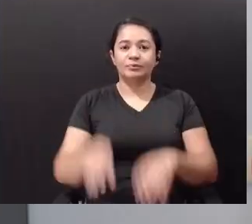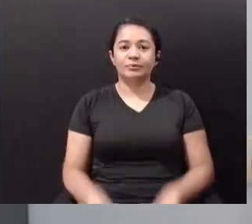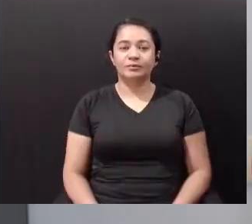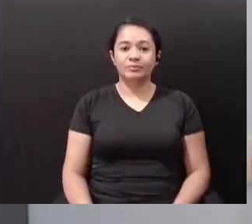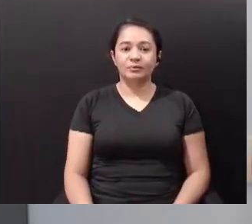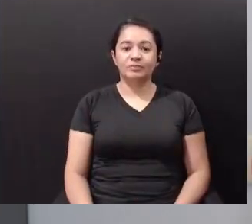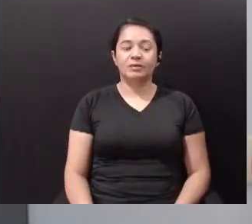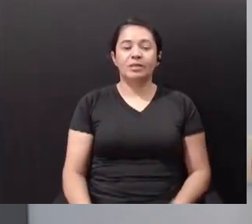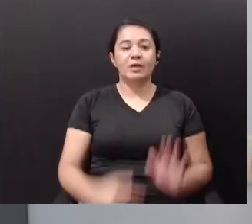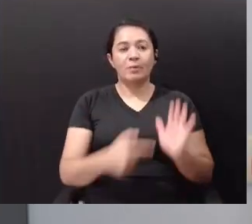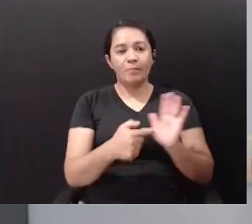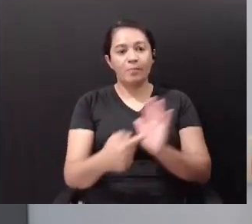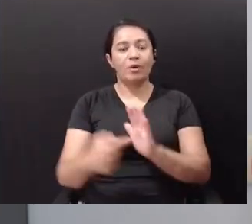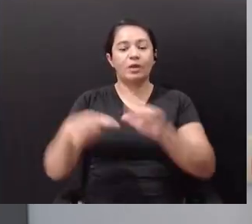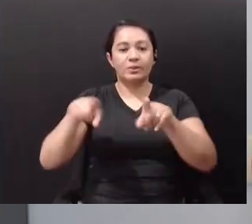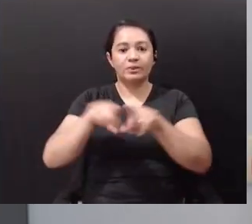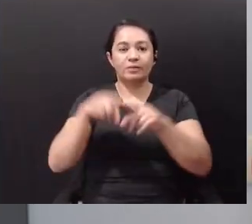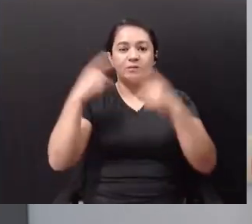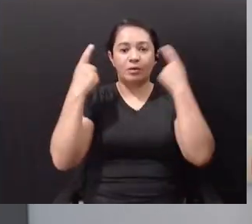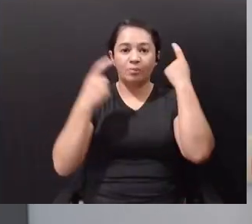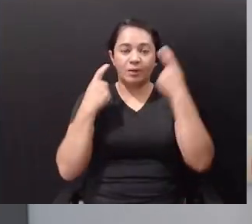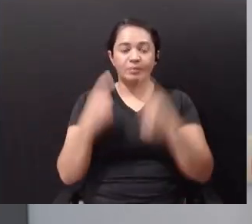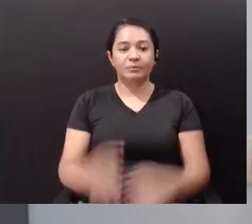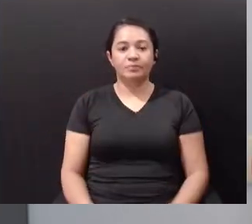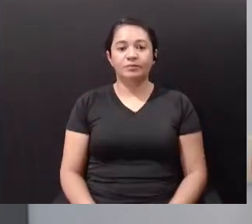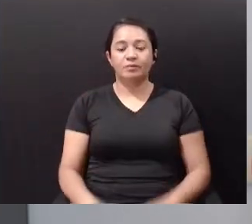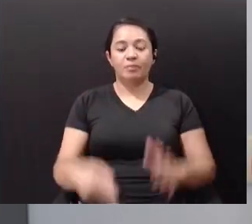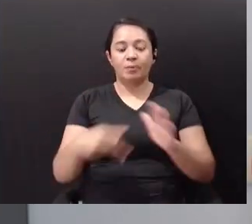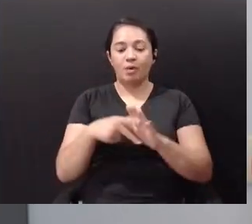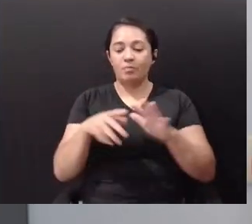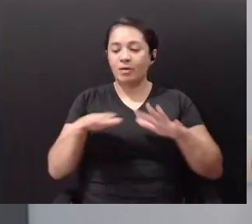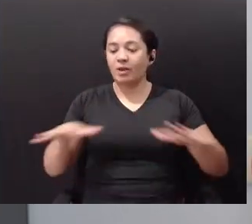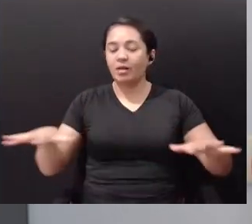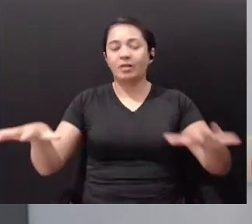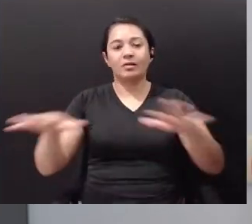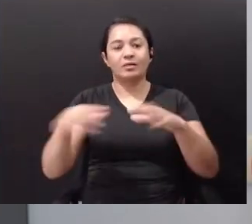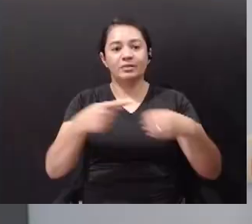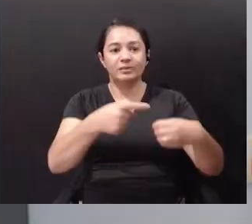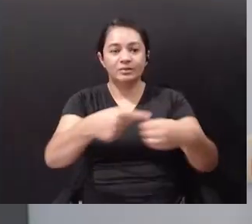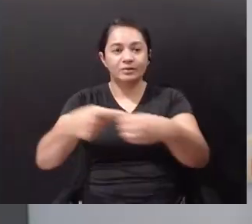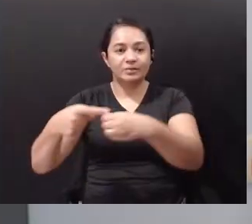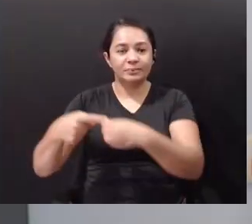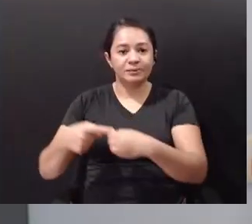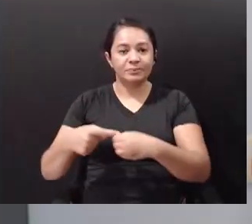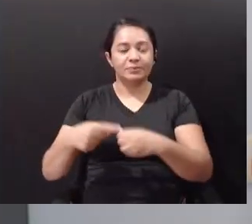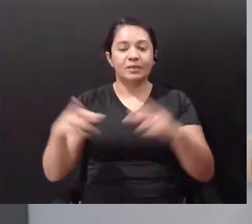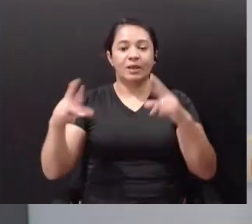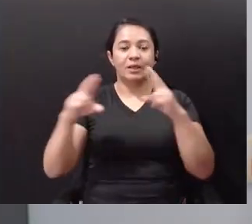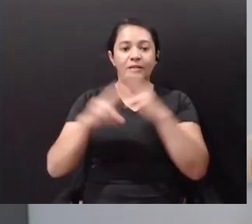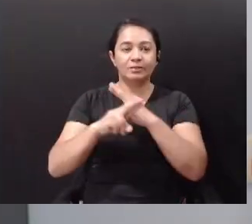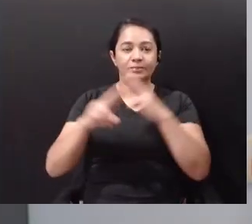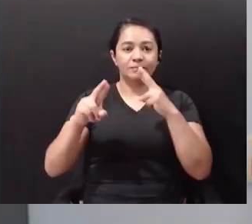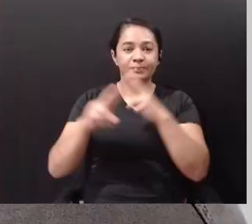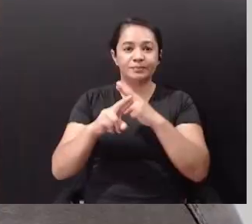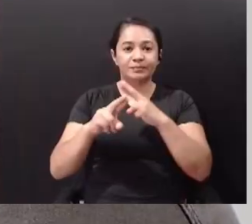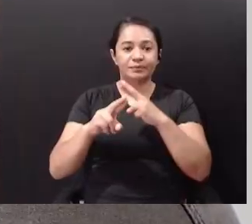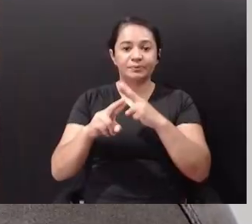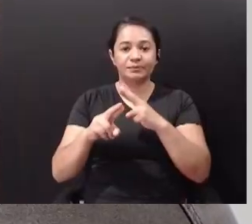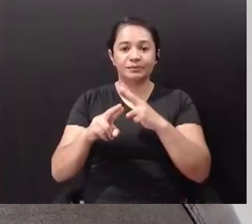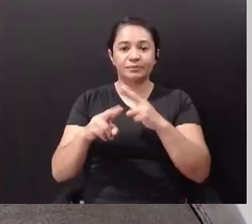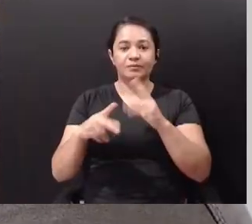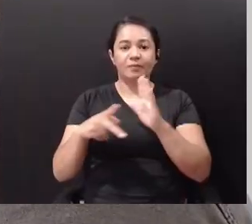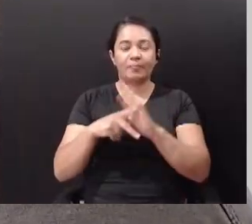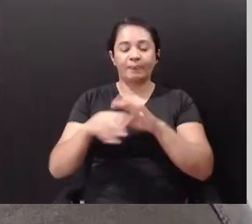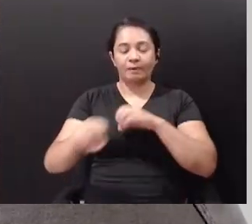uma preocupação também da região, né, da cidade, em relação a essa questão da própria educação. Quando a